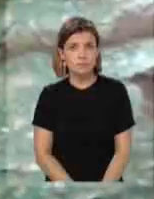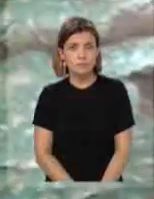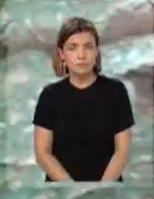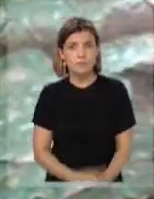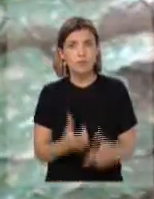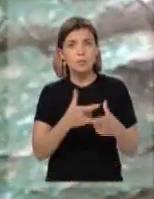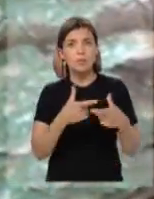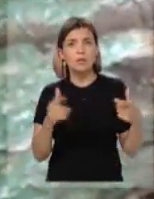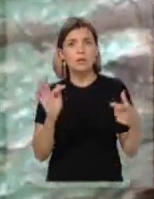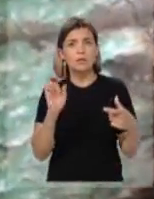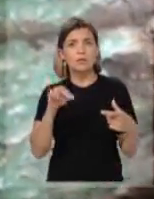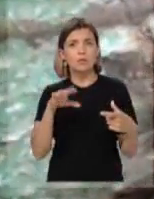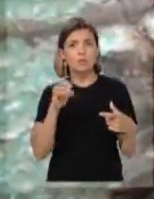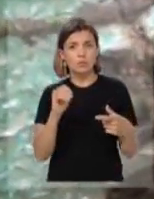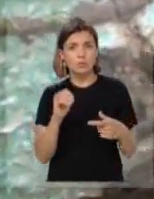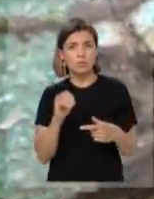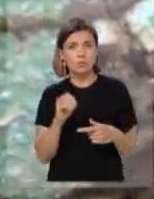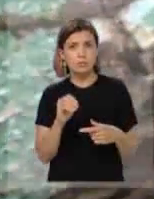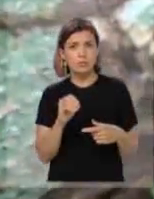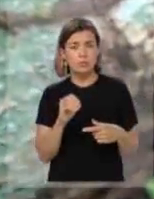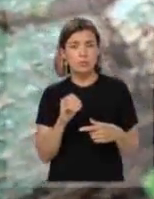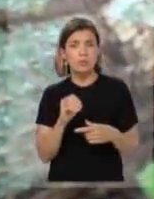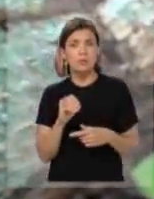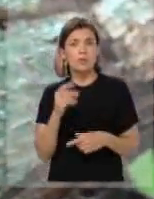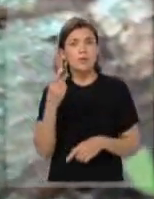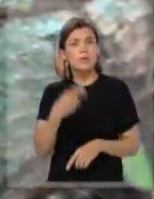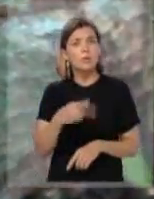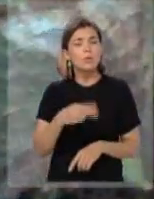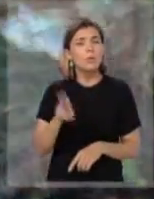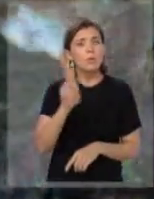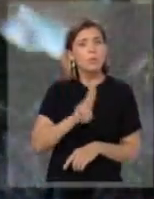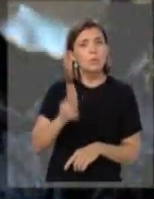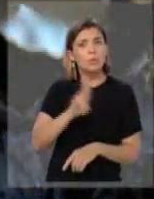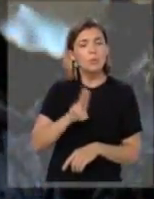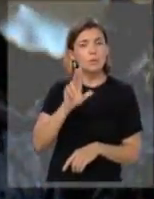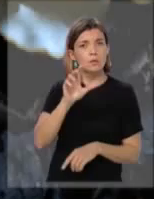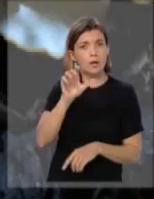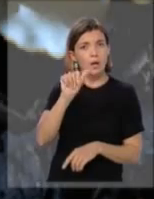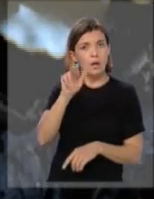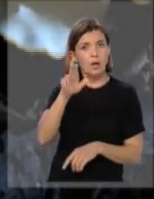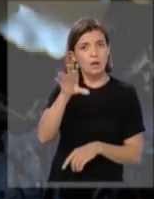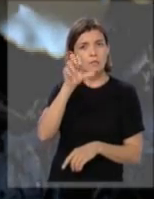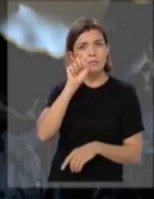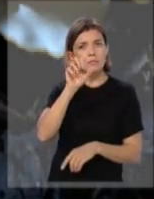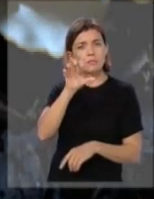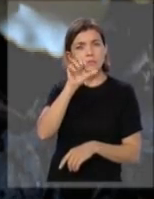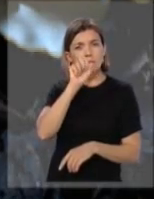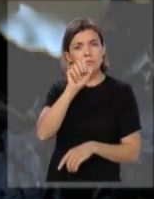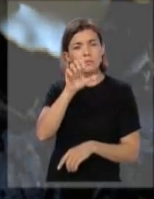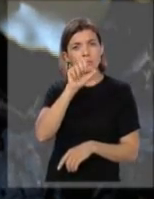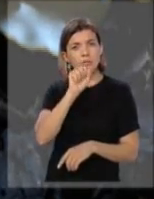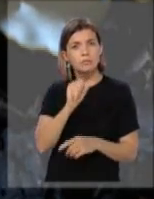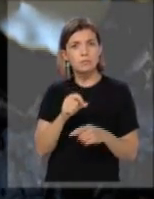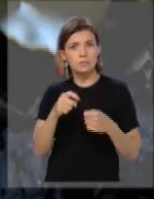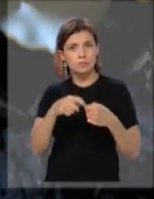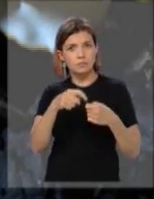A maioria dos fungos são aeróbios e, portanto, utilizam oxigênio na respiração celular.